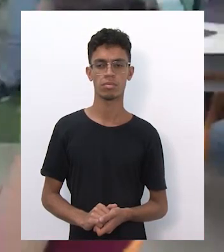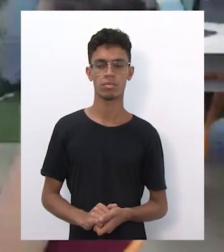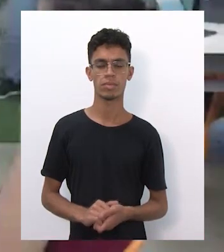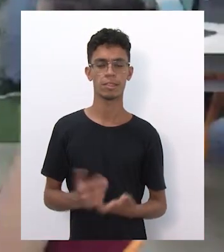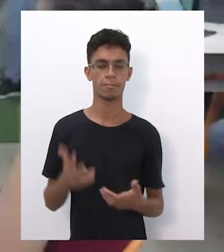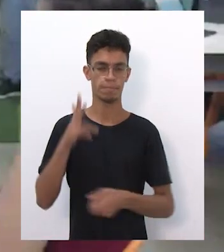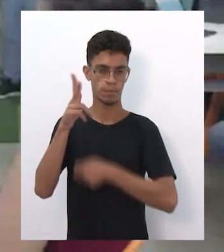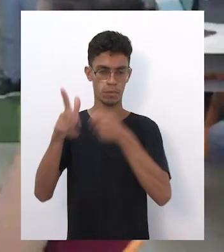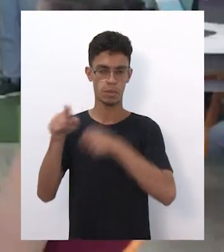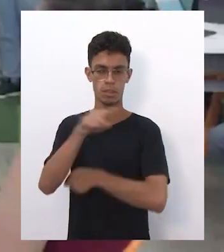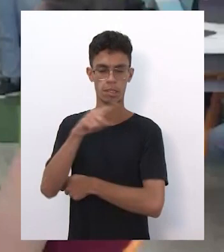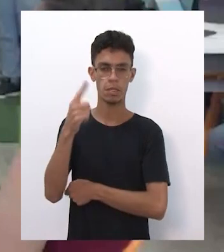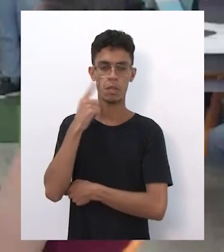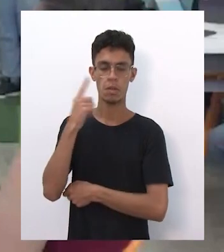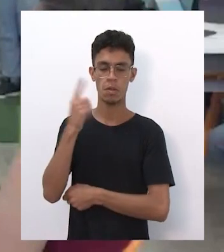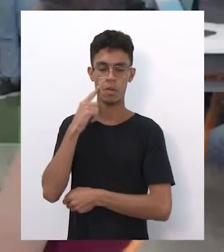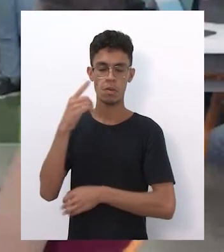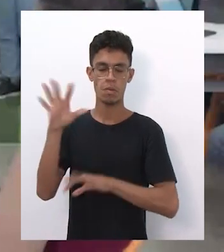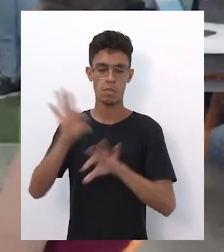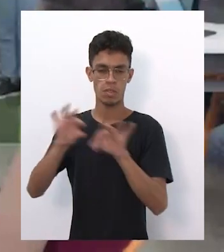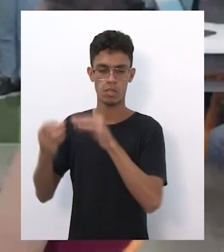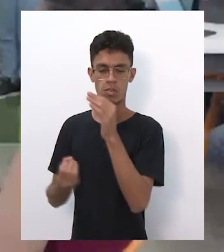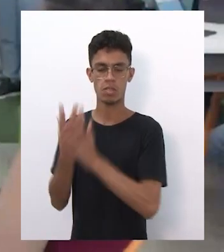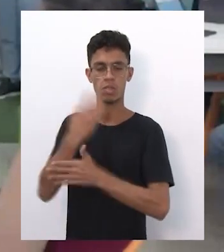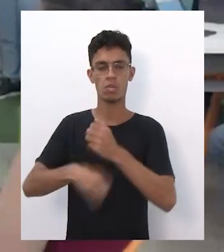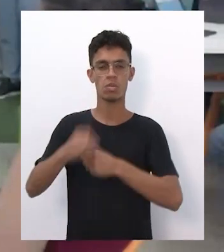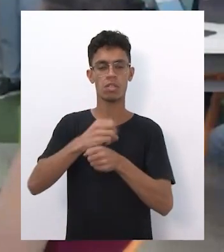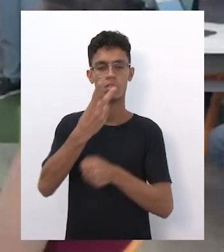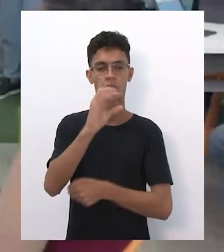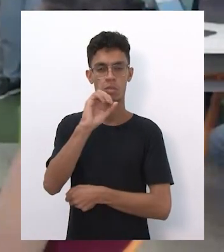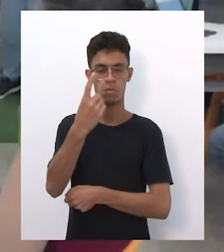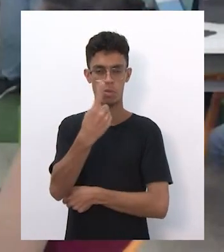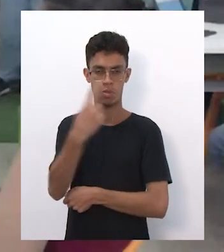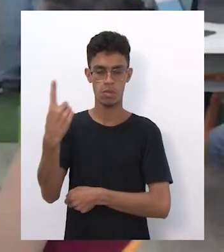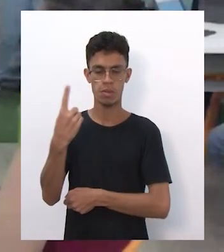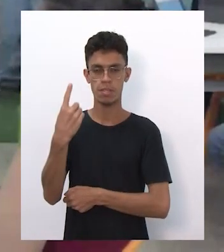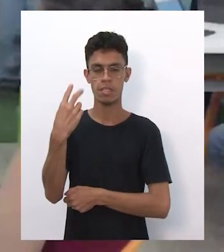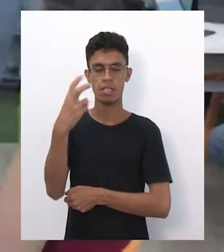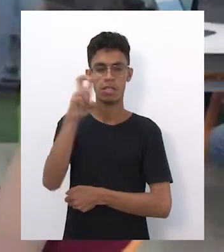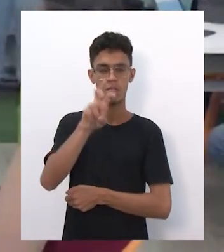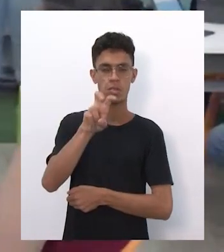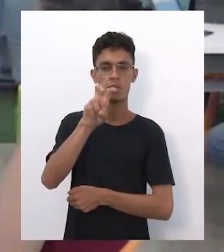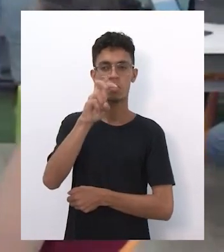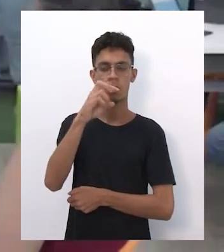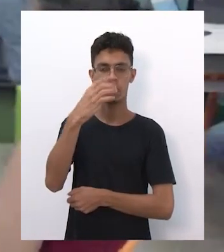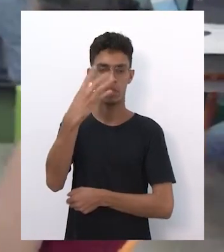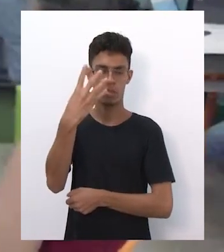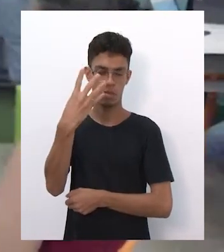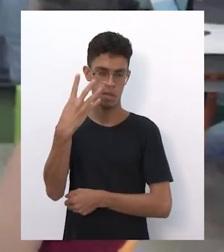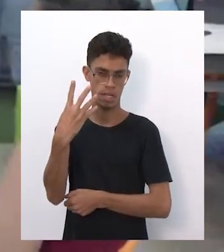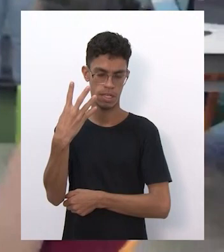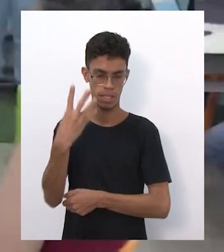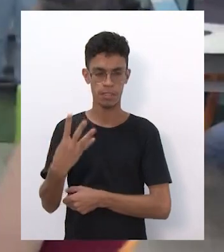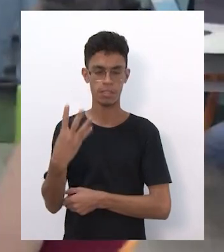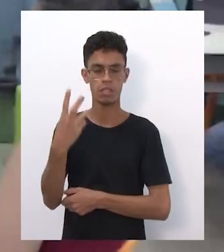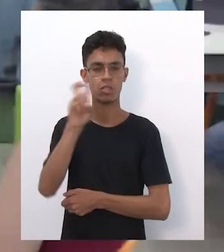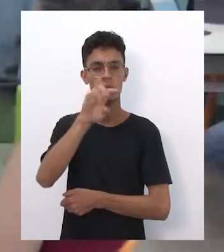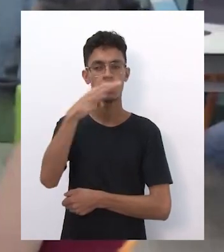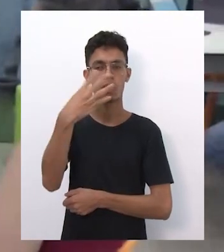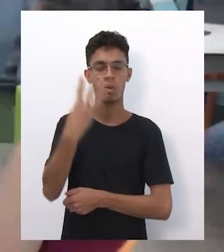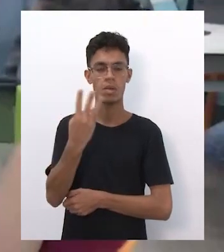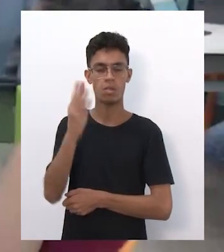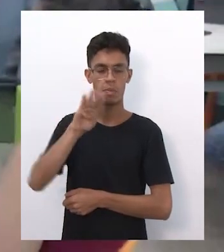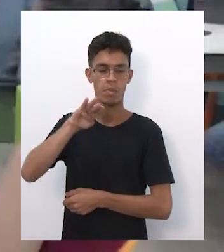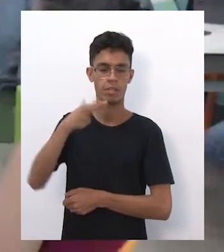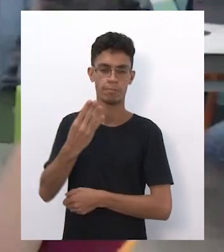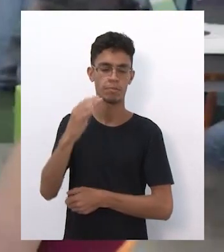Esse vídeo, pessoal, ele foi produzido em 2011. E aí fala sobre 54 mil, que ele gera, né, uma renda de 54 bilhões